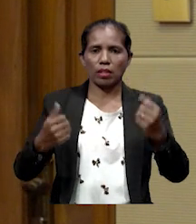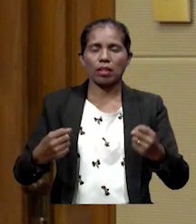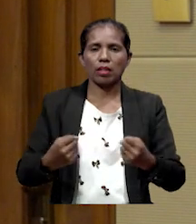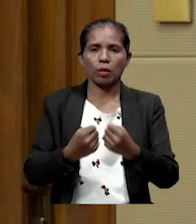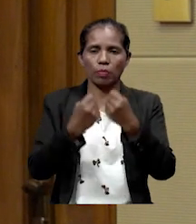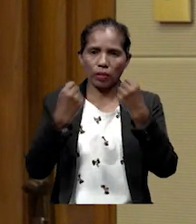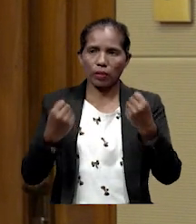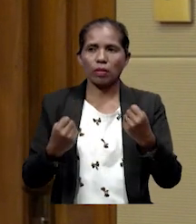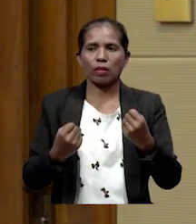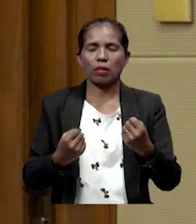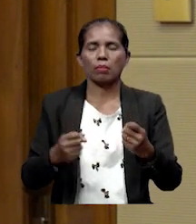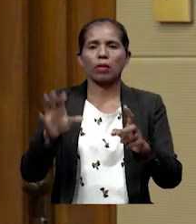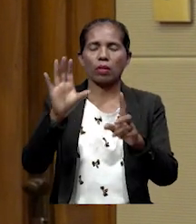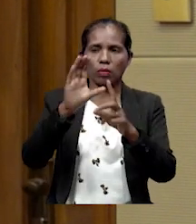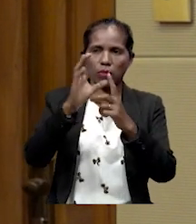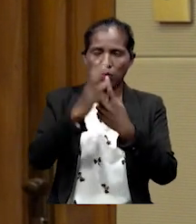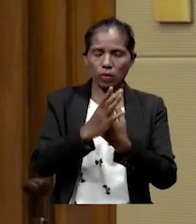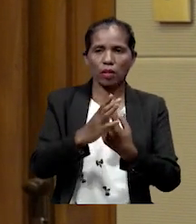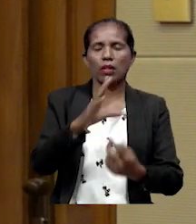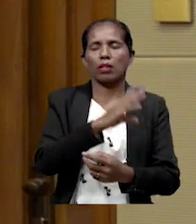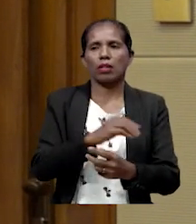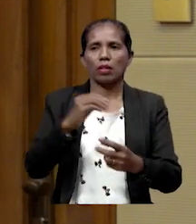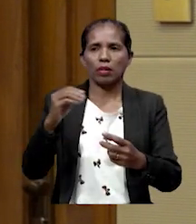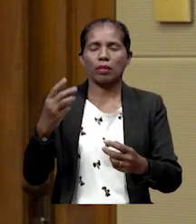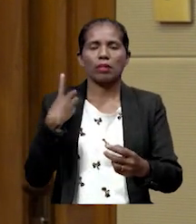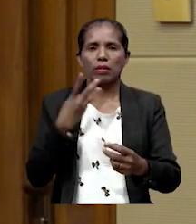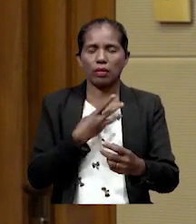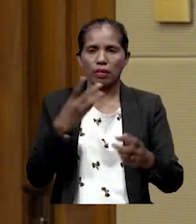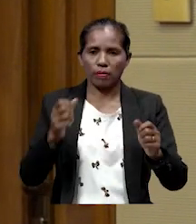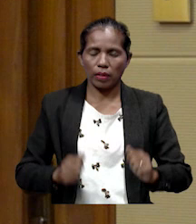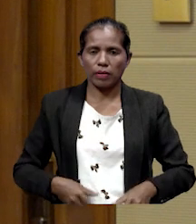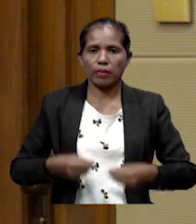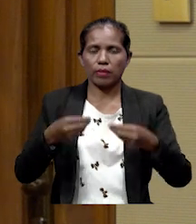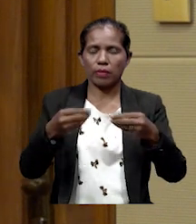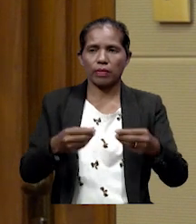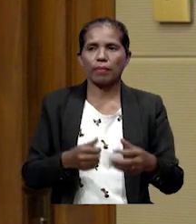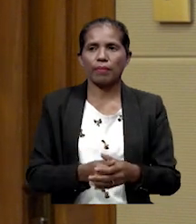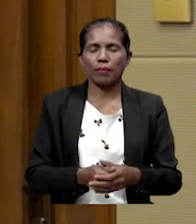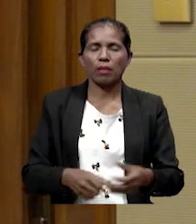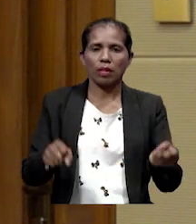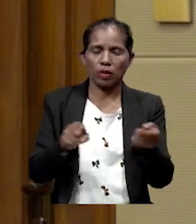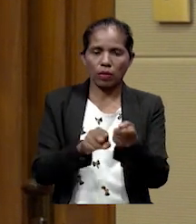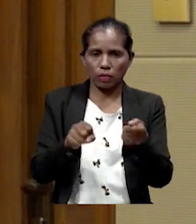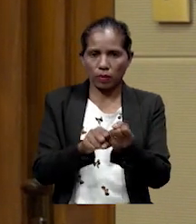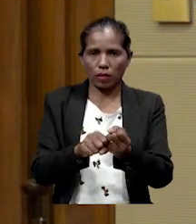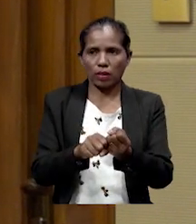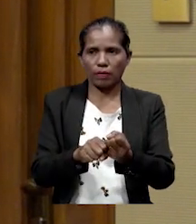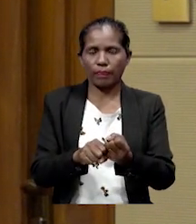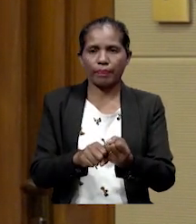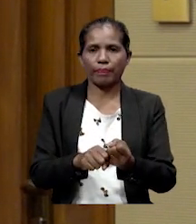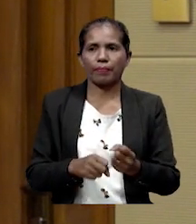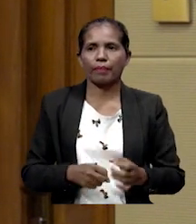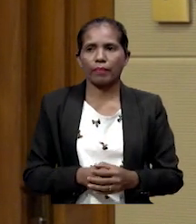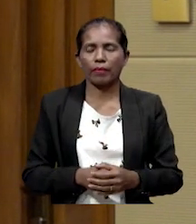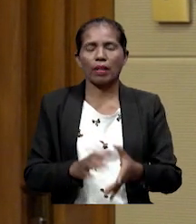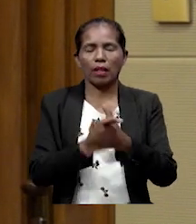ou cultural ou da ruma literário, demos contribuir para